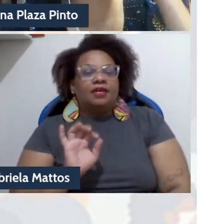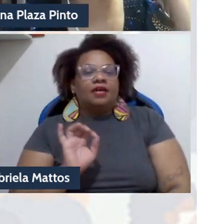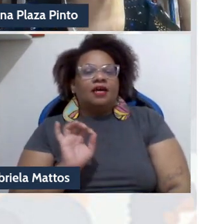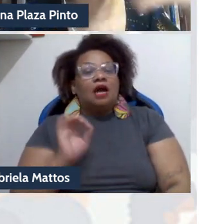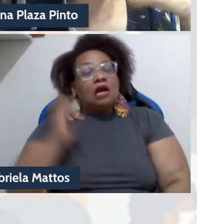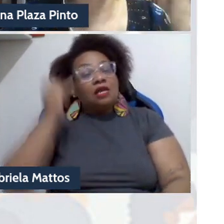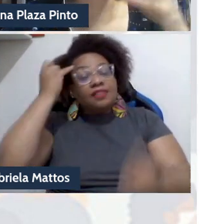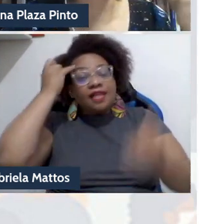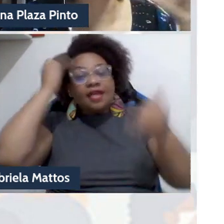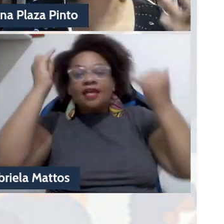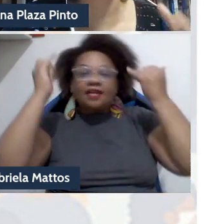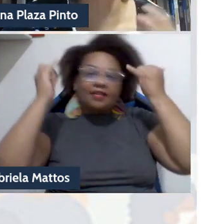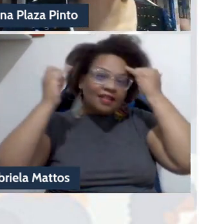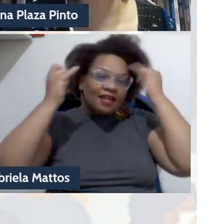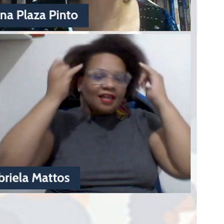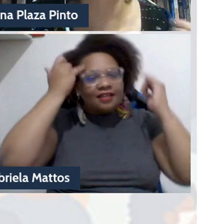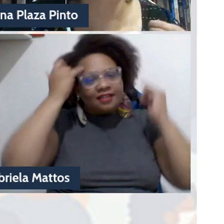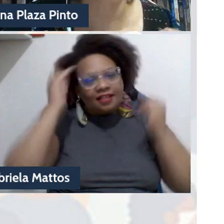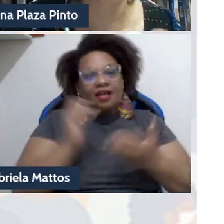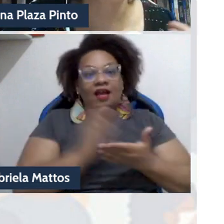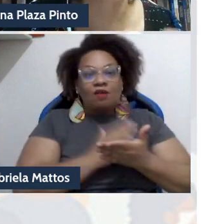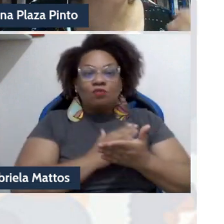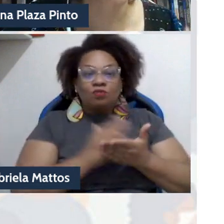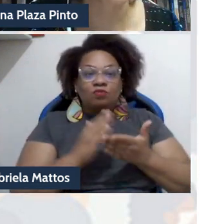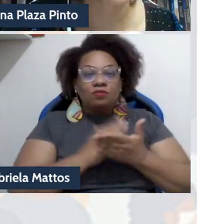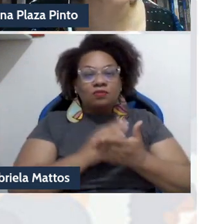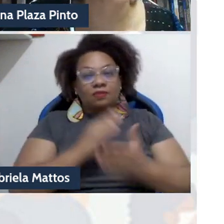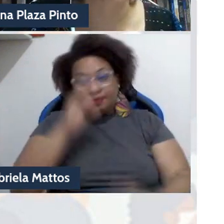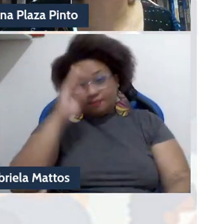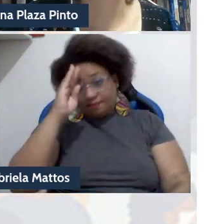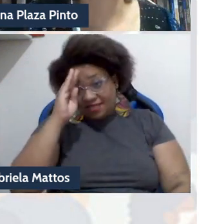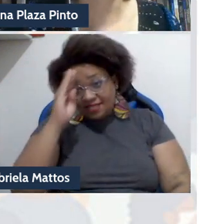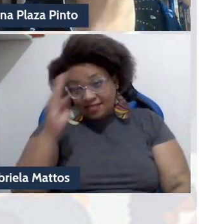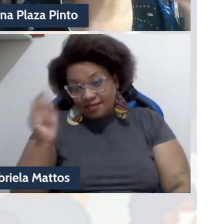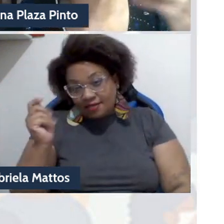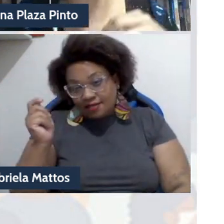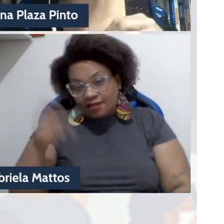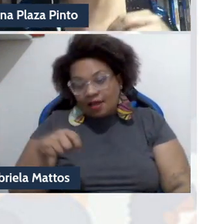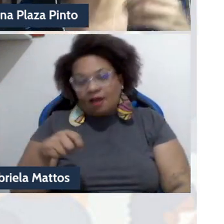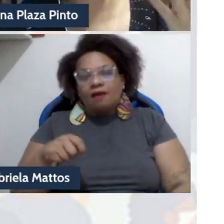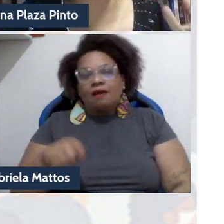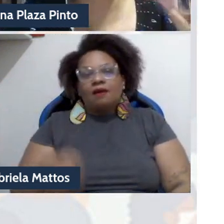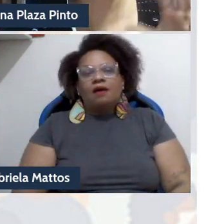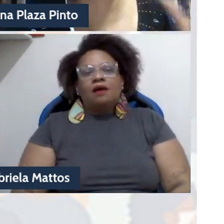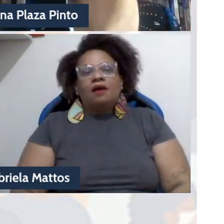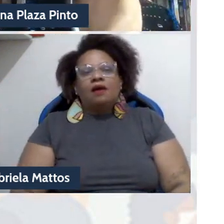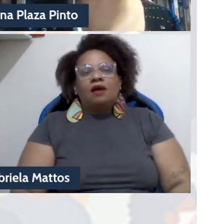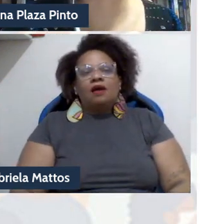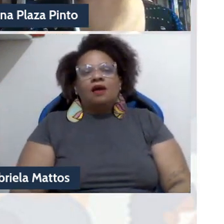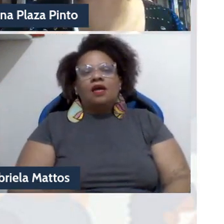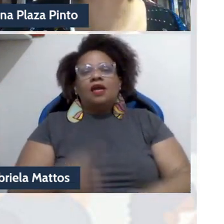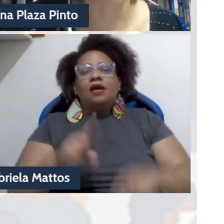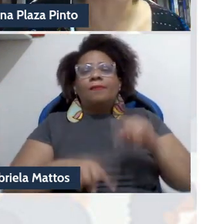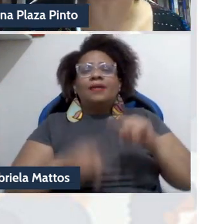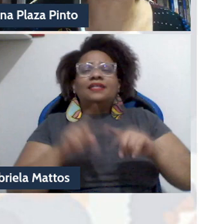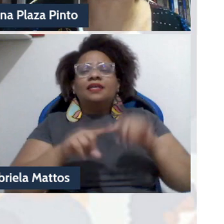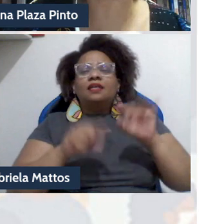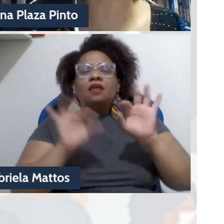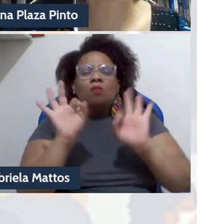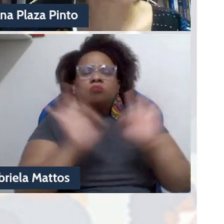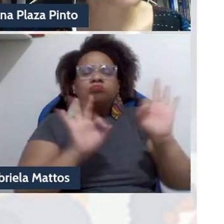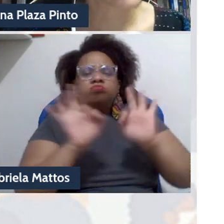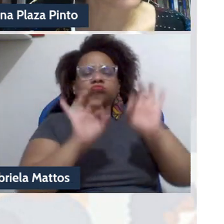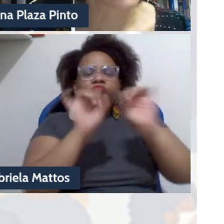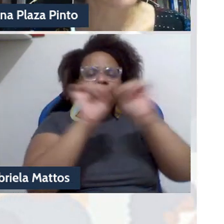ideias aí, principalmente, eu acho que de alguma maneira, o material sistematizado em alguns